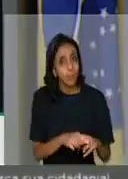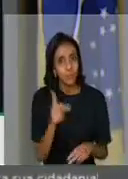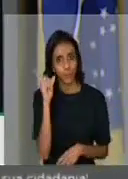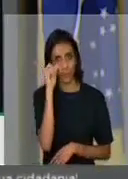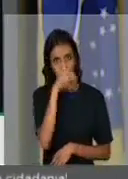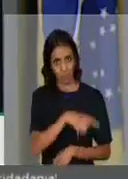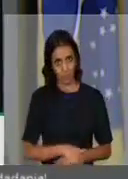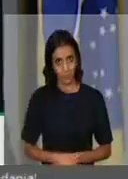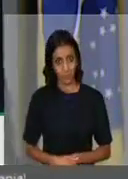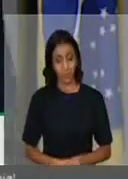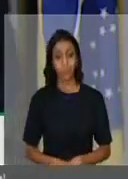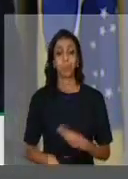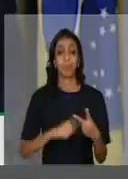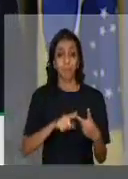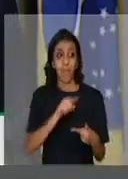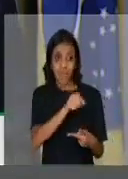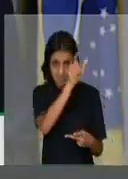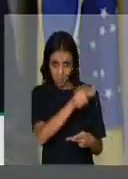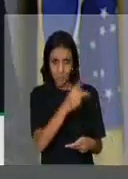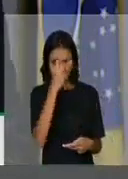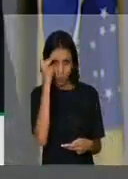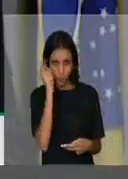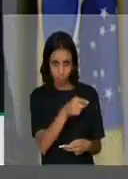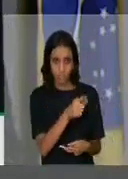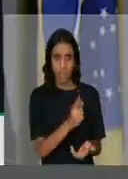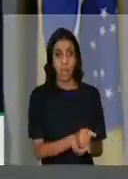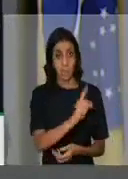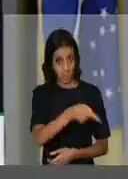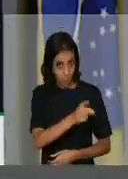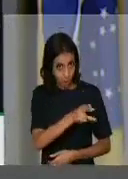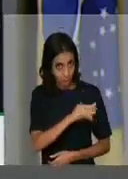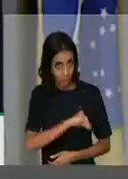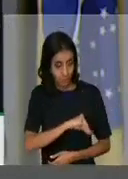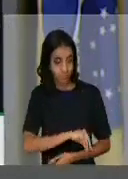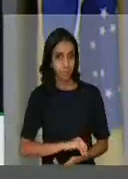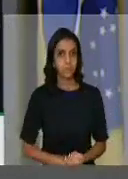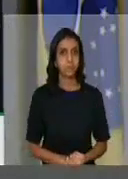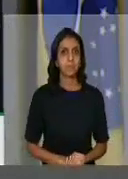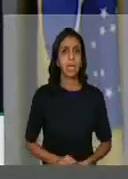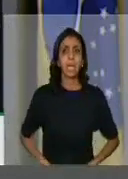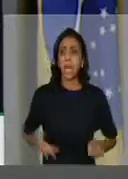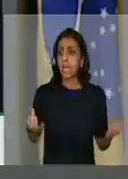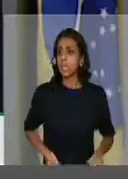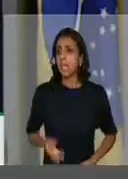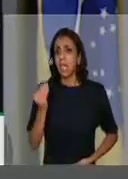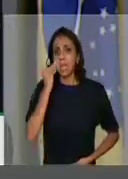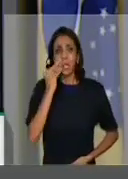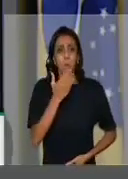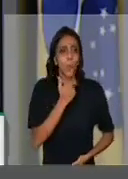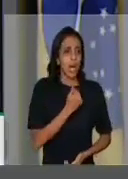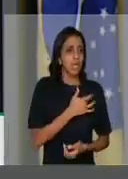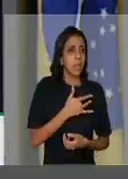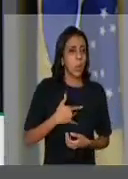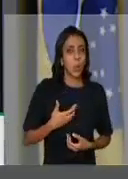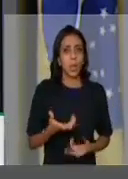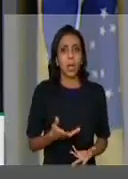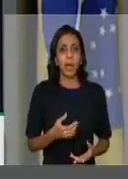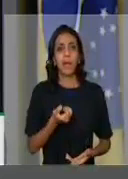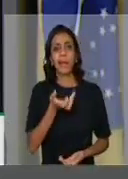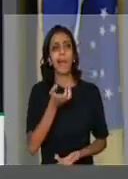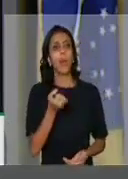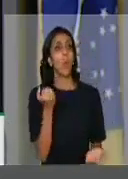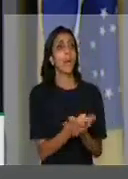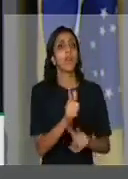Segundo, essa mesma pessoa que ganha 1.000, que gasta quase tudo na sua sobrevivência, quer comprar